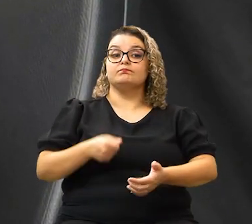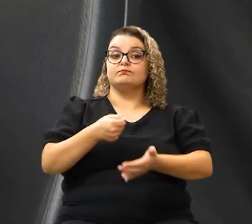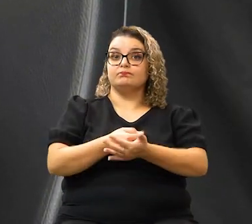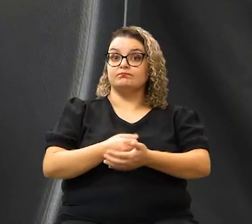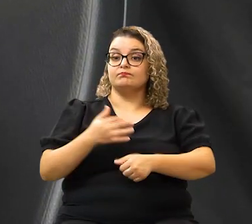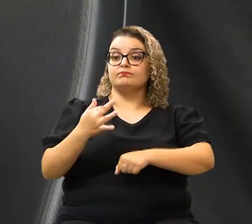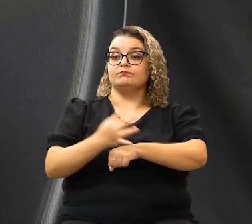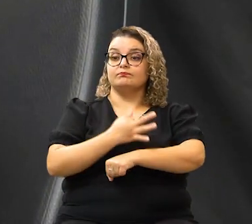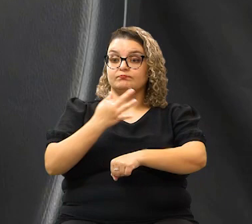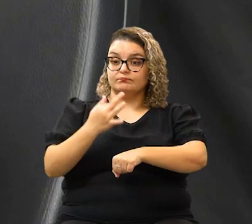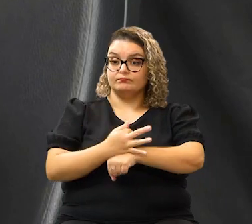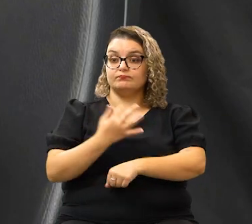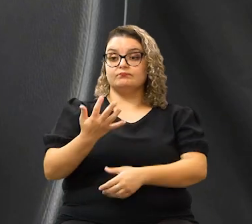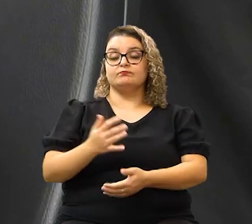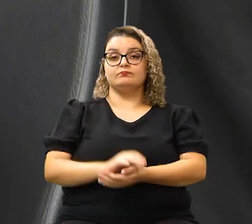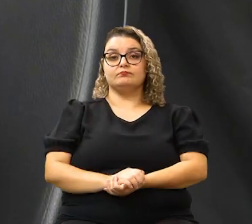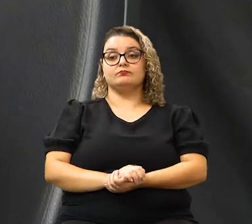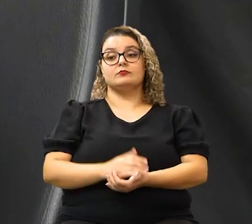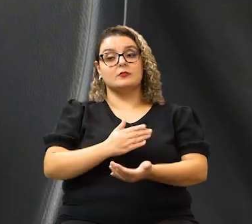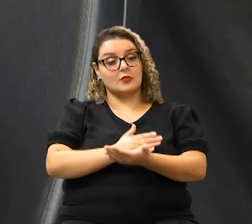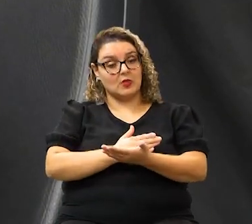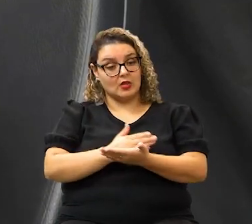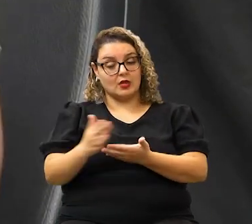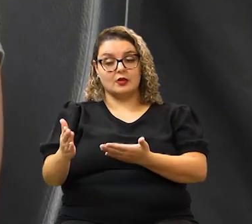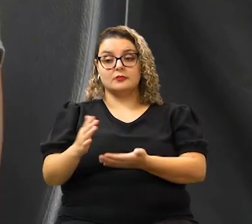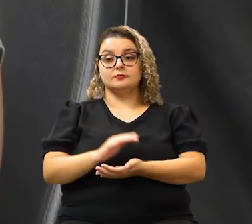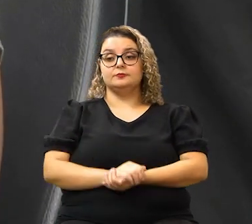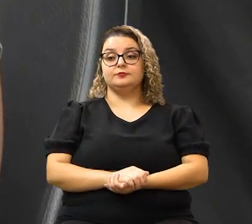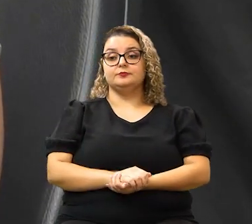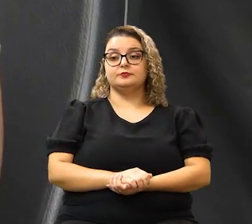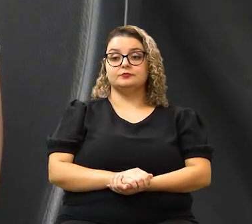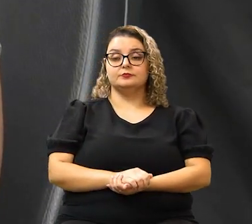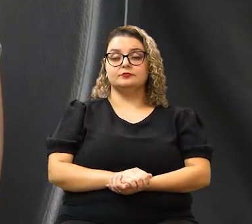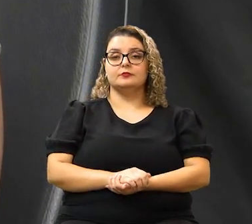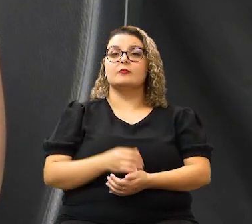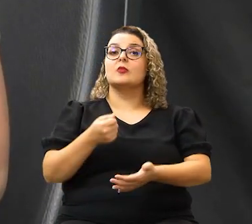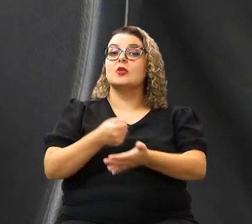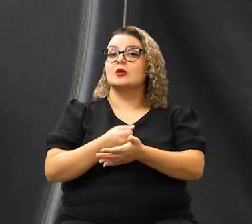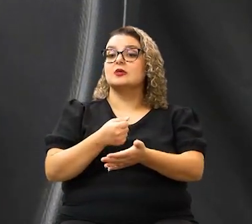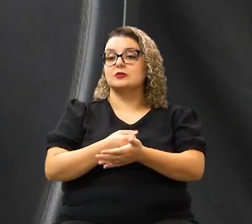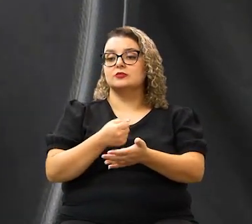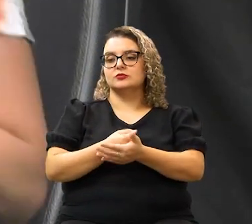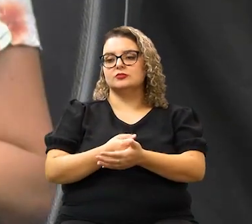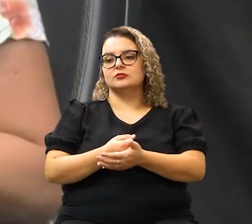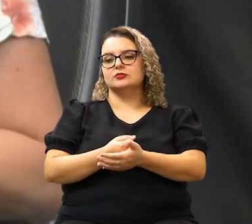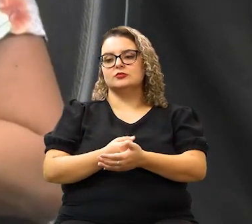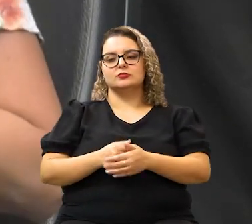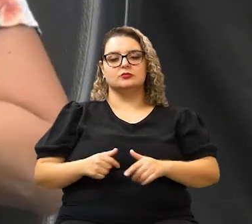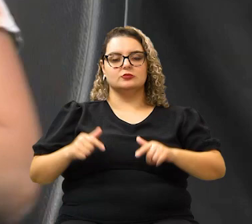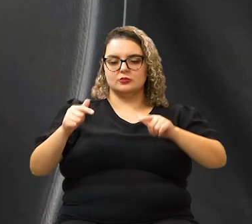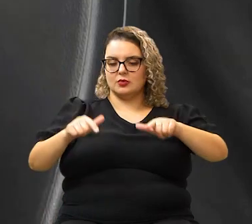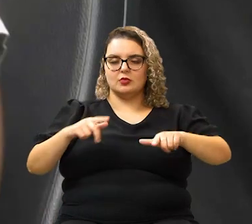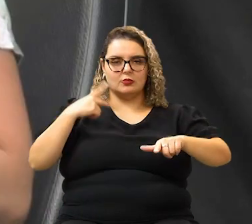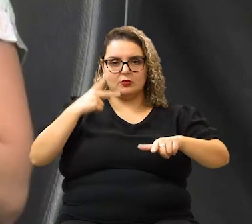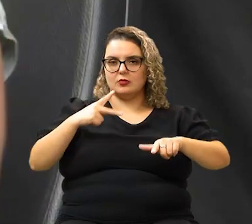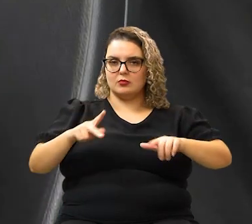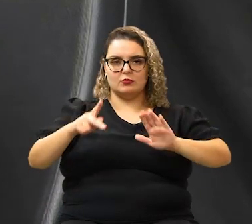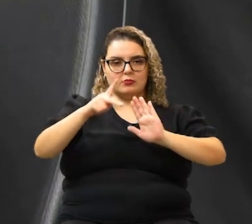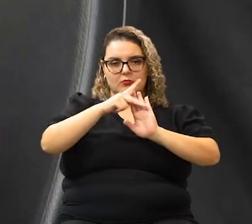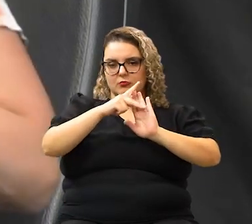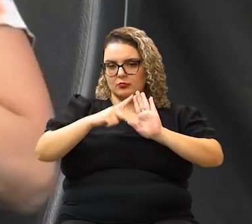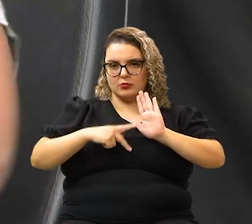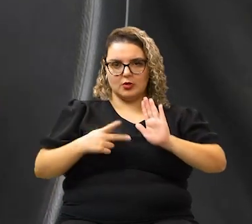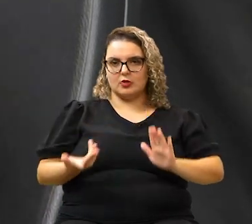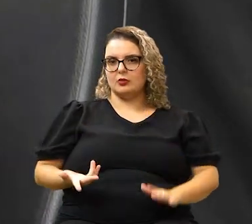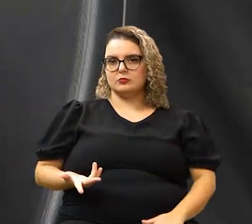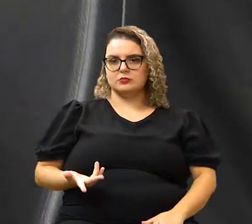espaço da política como um espaço seu. Sim. E aqui em Campinas eu fui a pessoa que Abriu.